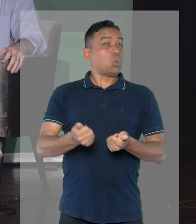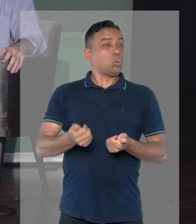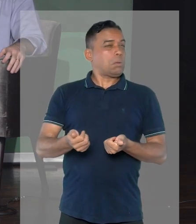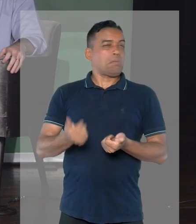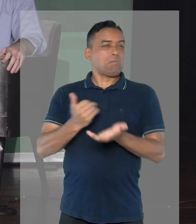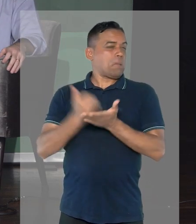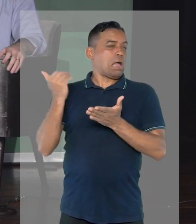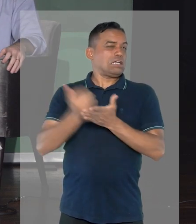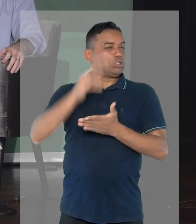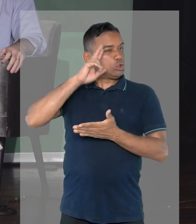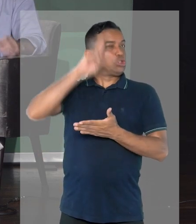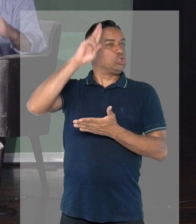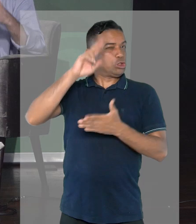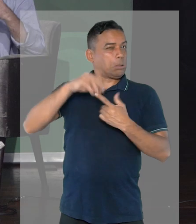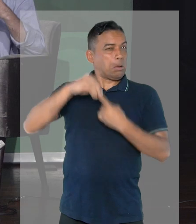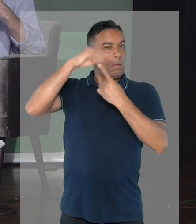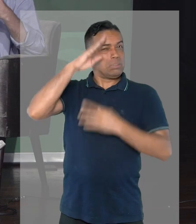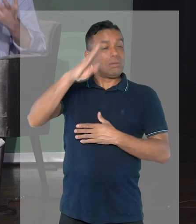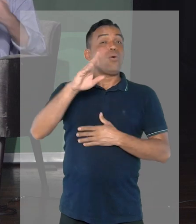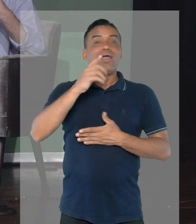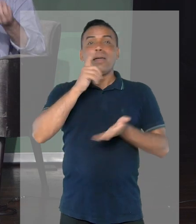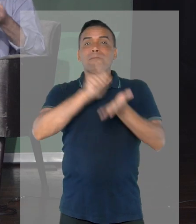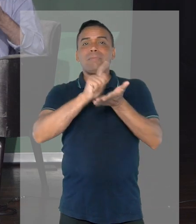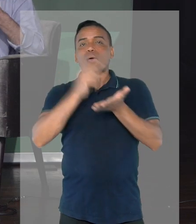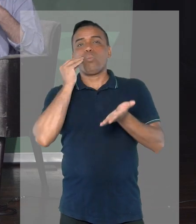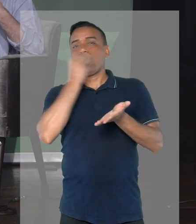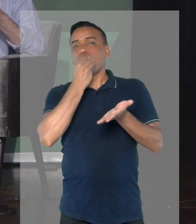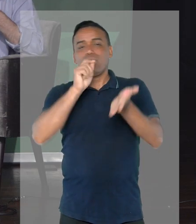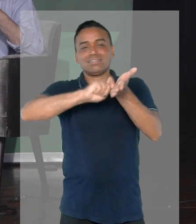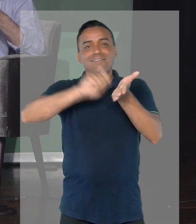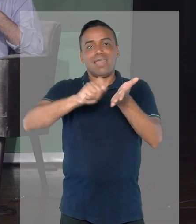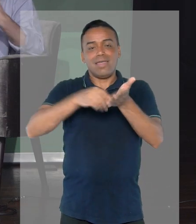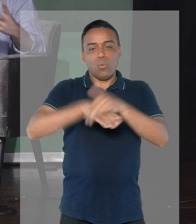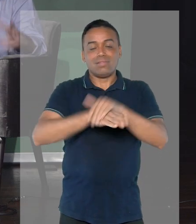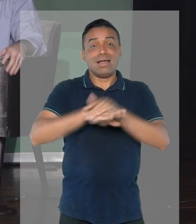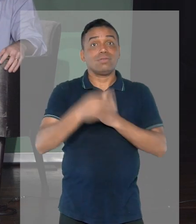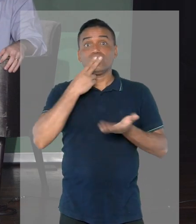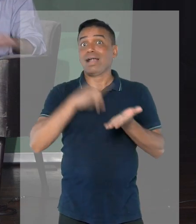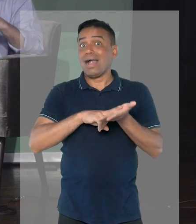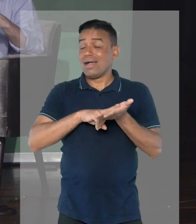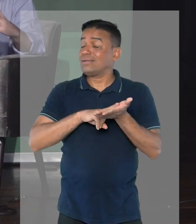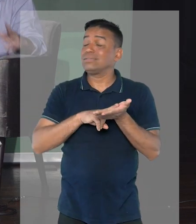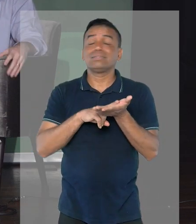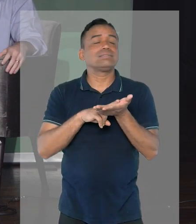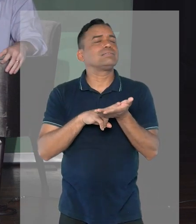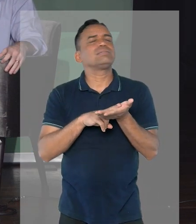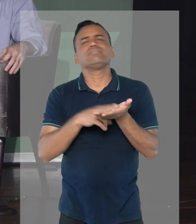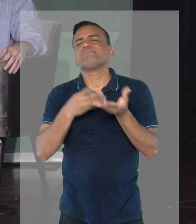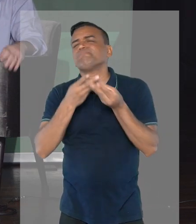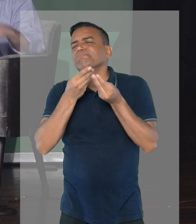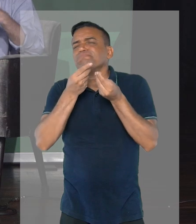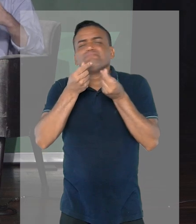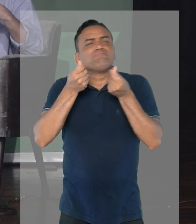de guardanapos. Né? Mas ele tem isso, assim, e essas cartas são ótimas. Assim. É muito saboroso ler as